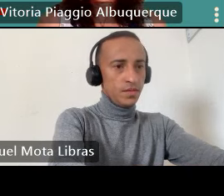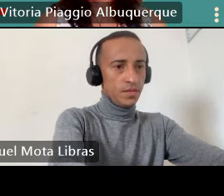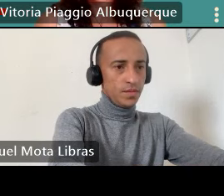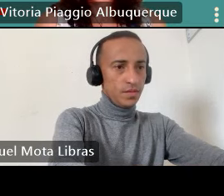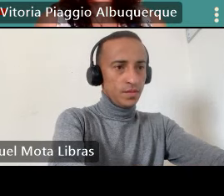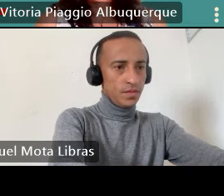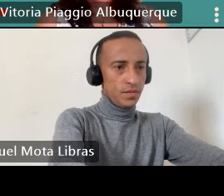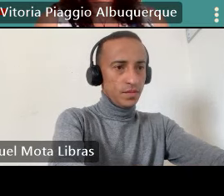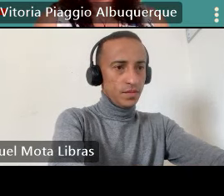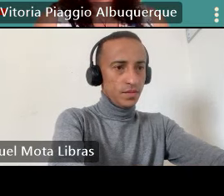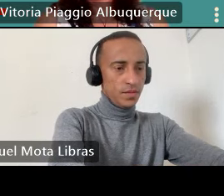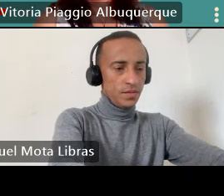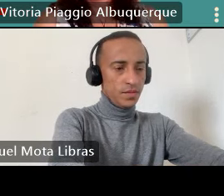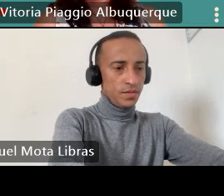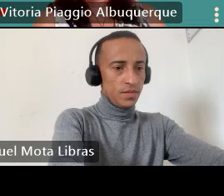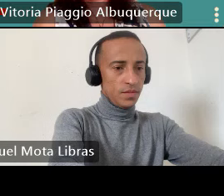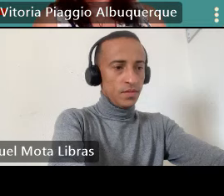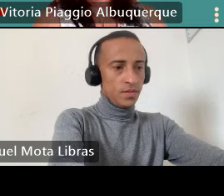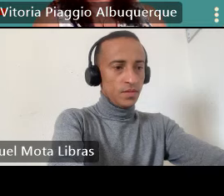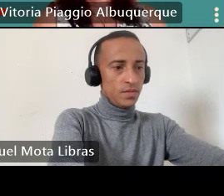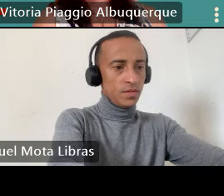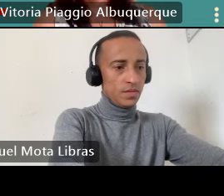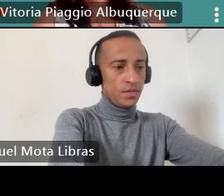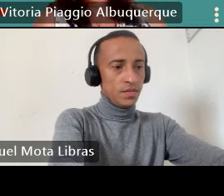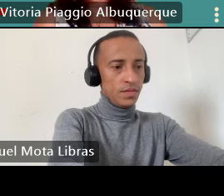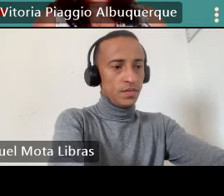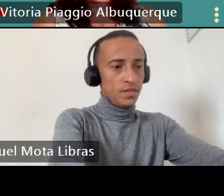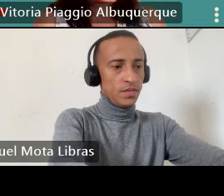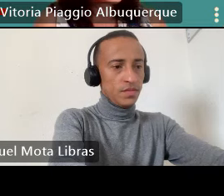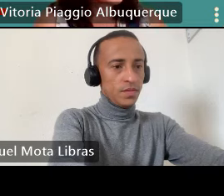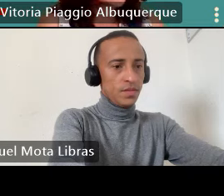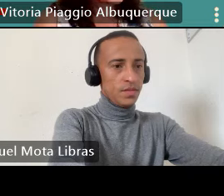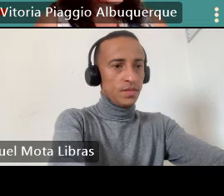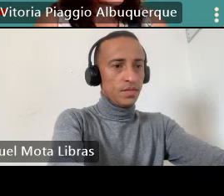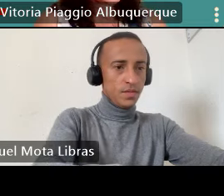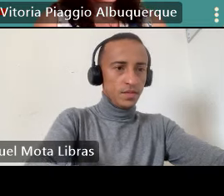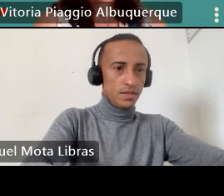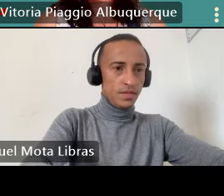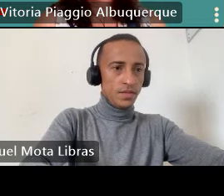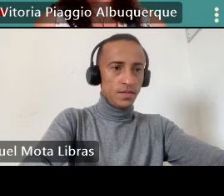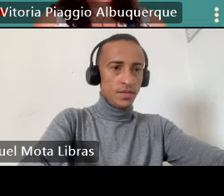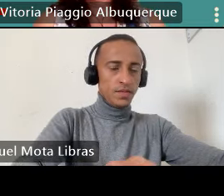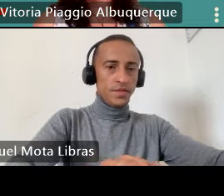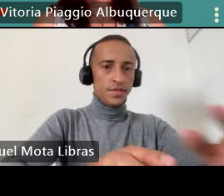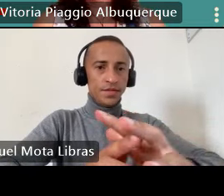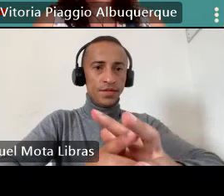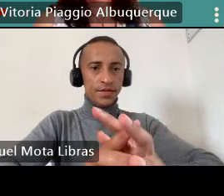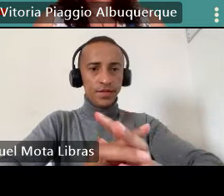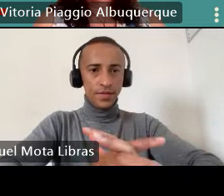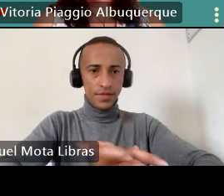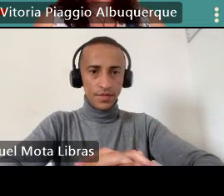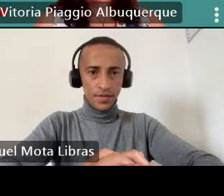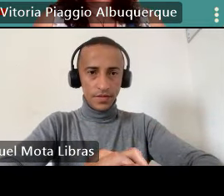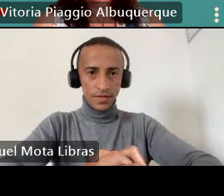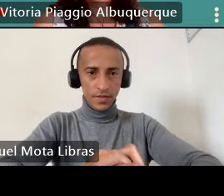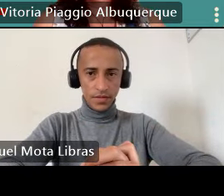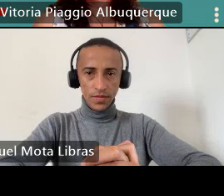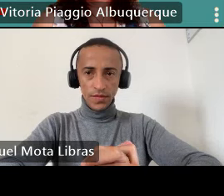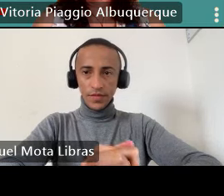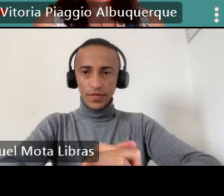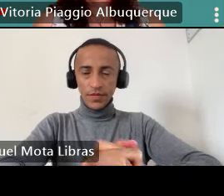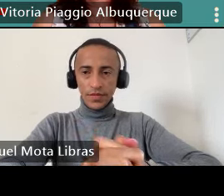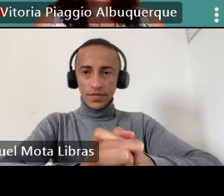ações mas eh ao invés de a gente ficar paralisado né a gente tem